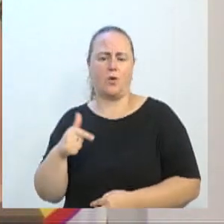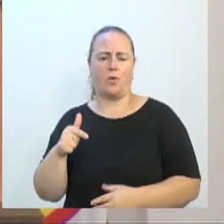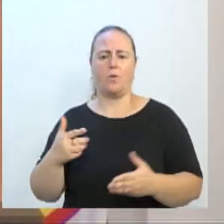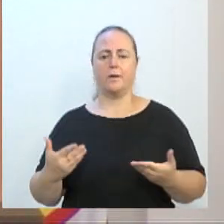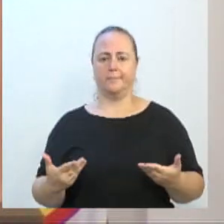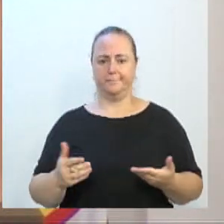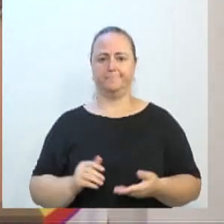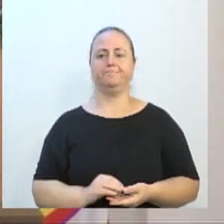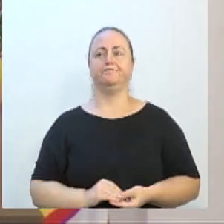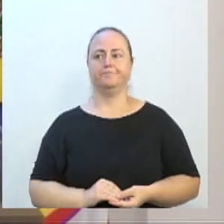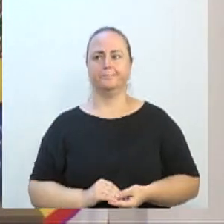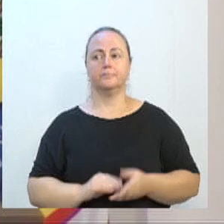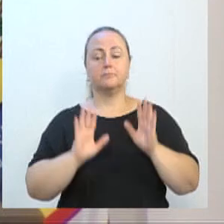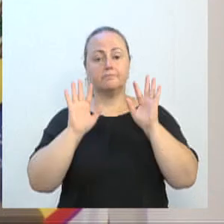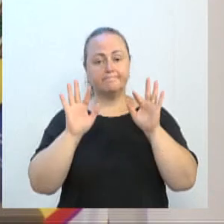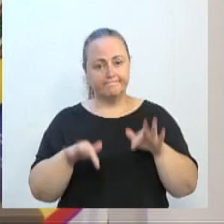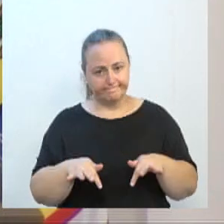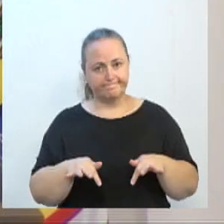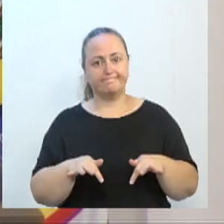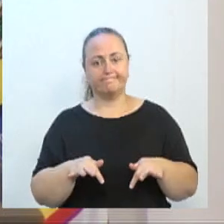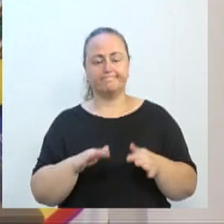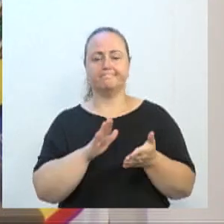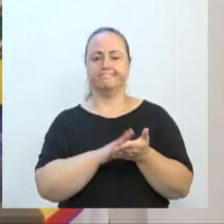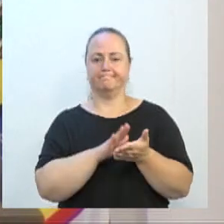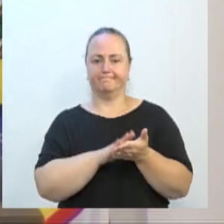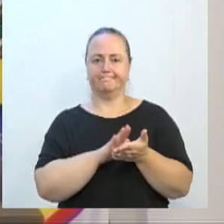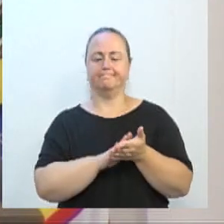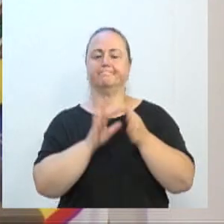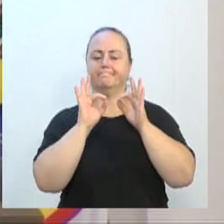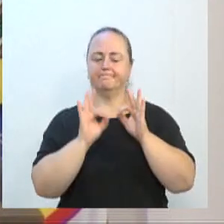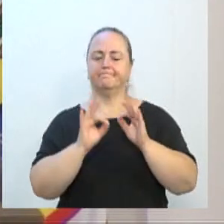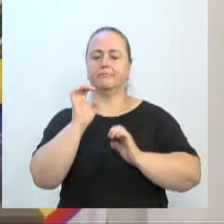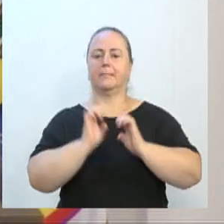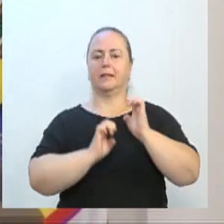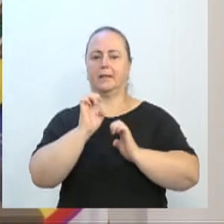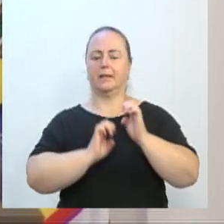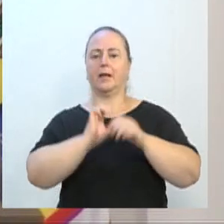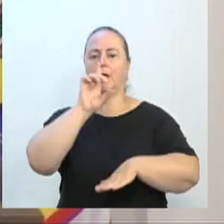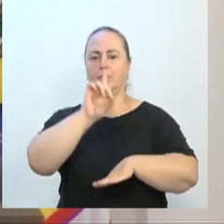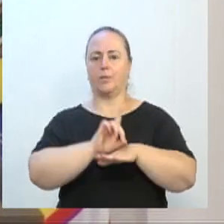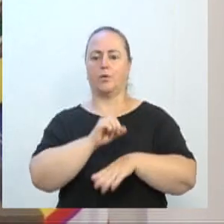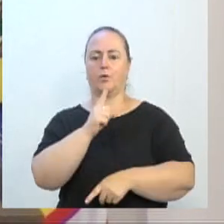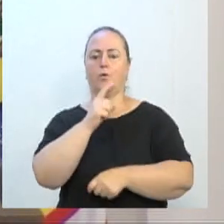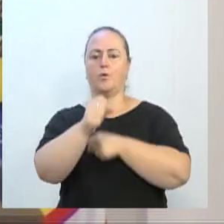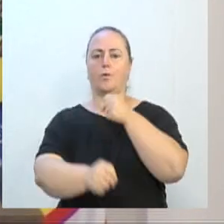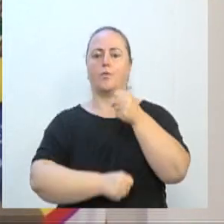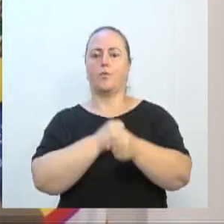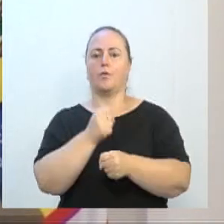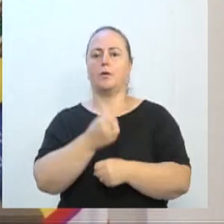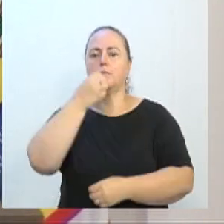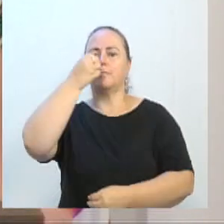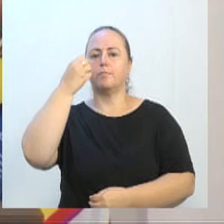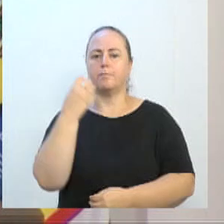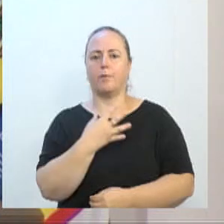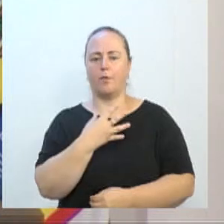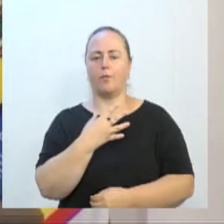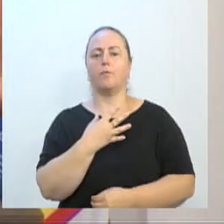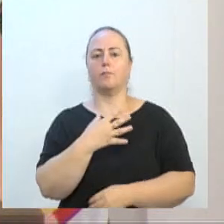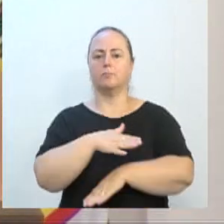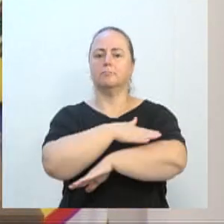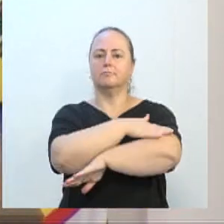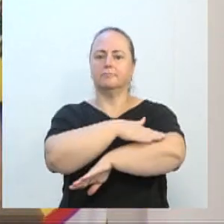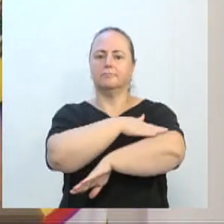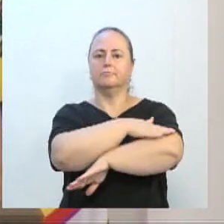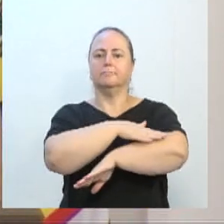gostaria de parabenizar também aos empresários que já completaram 1 ano de sucesso na concessão da praça que hoje se